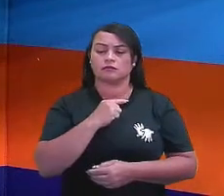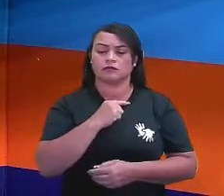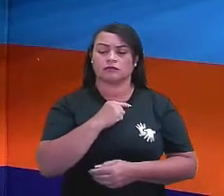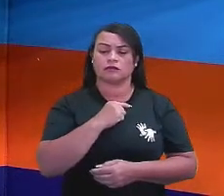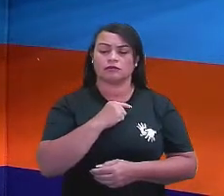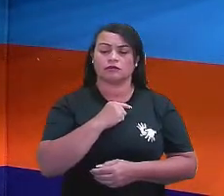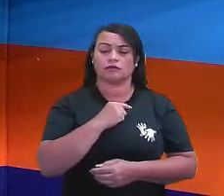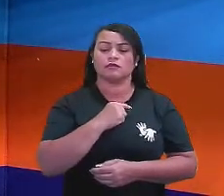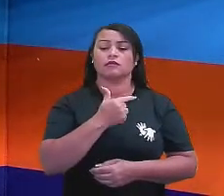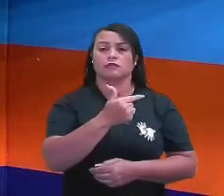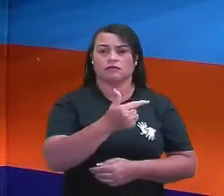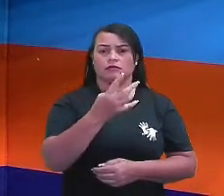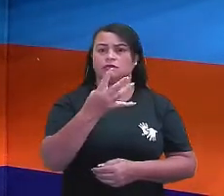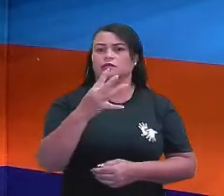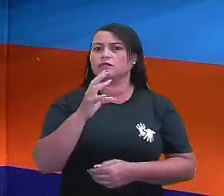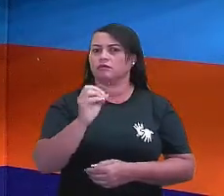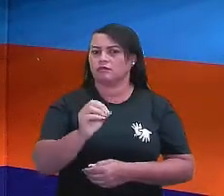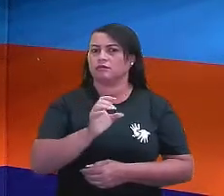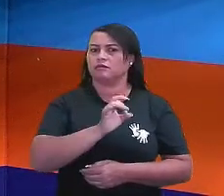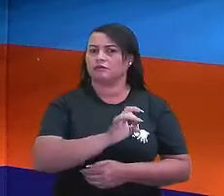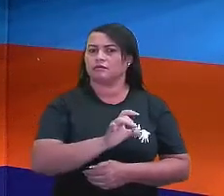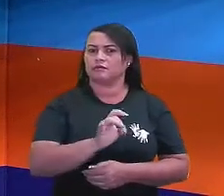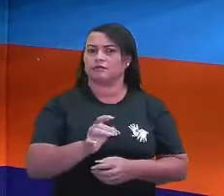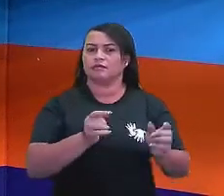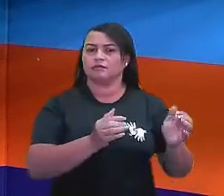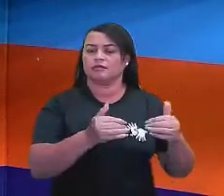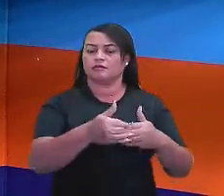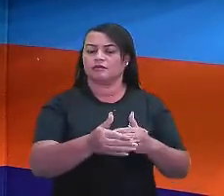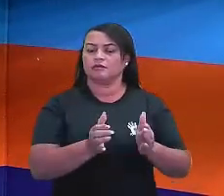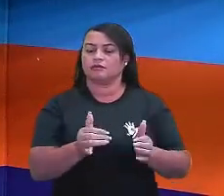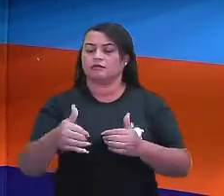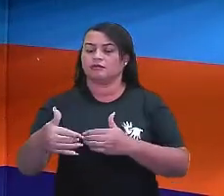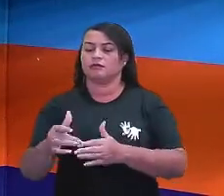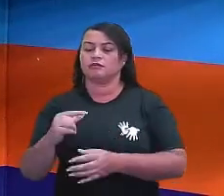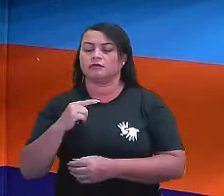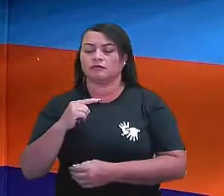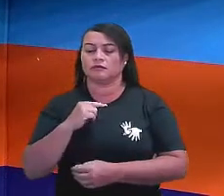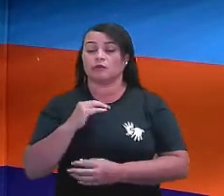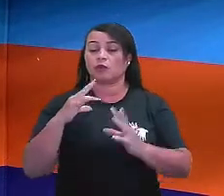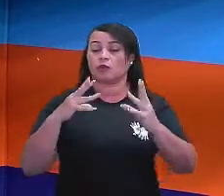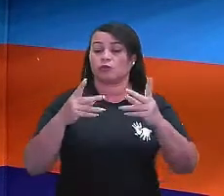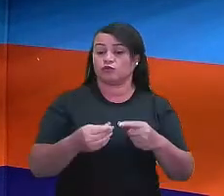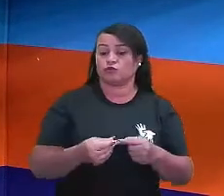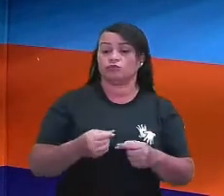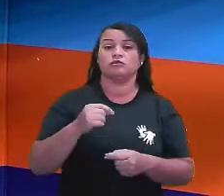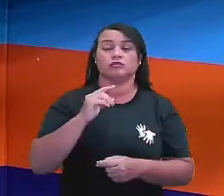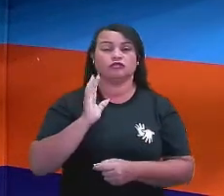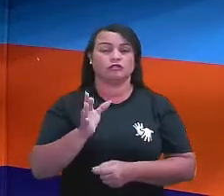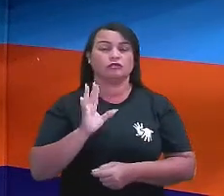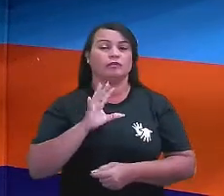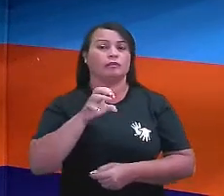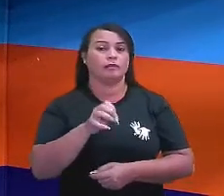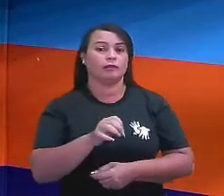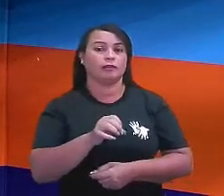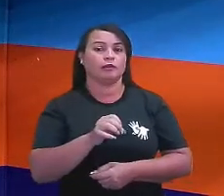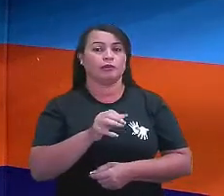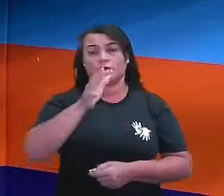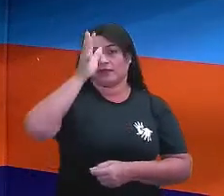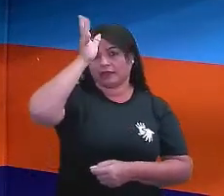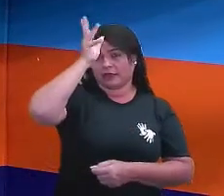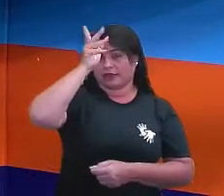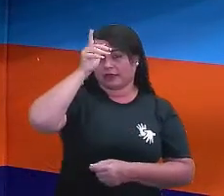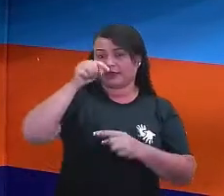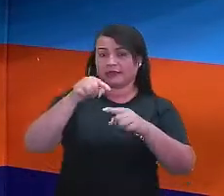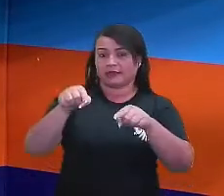ovo, né? Tem 240. E quantos ovos ele pegou na granja, que foi as 16 caixas, né?